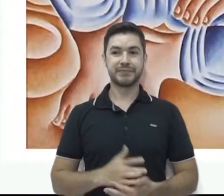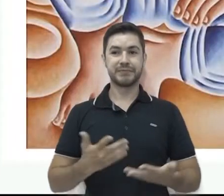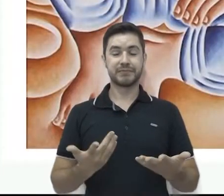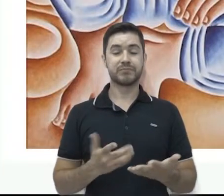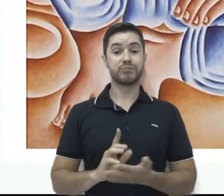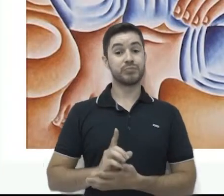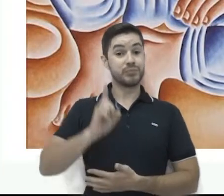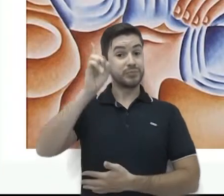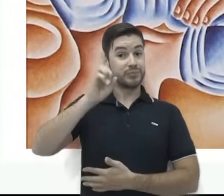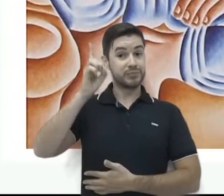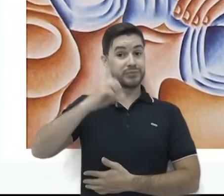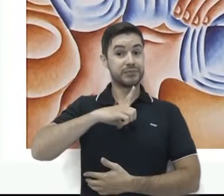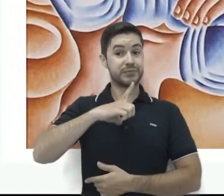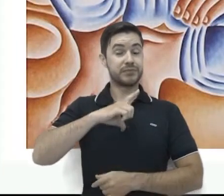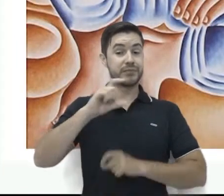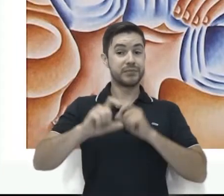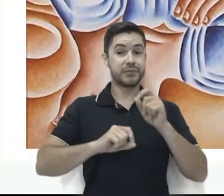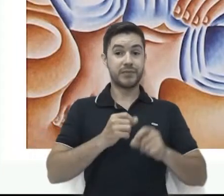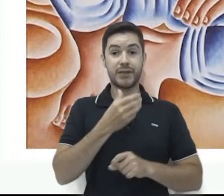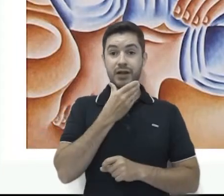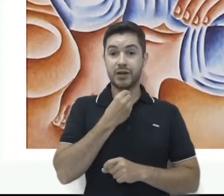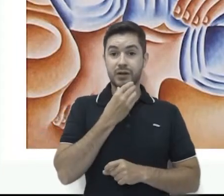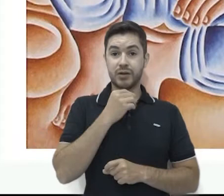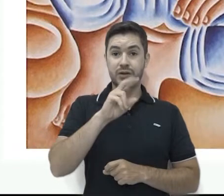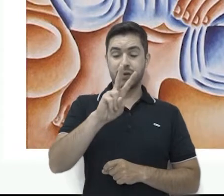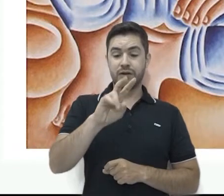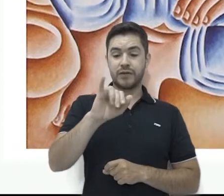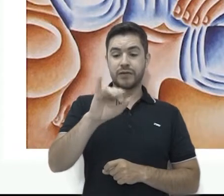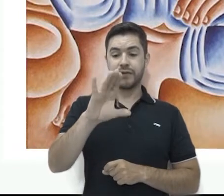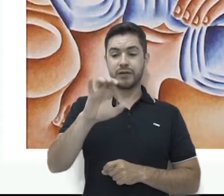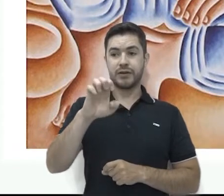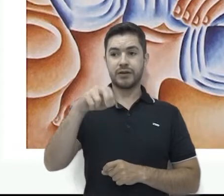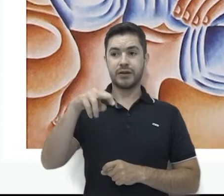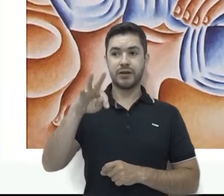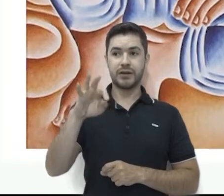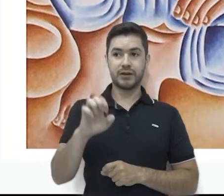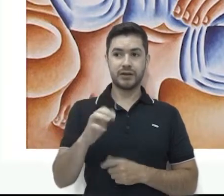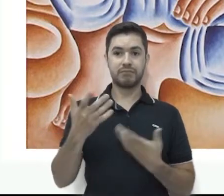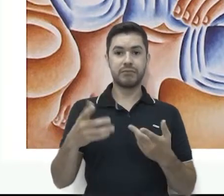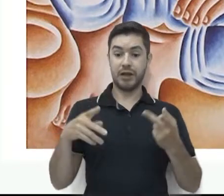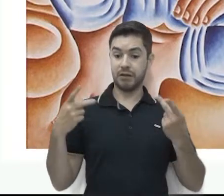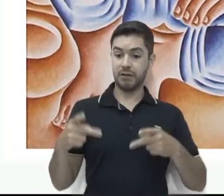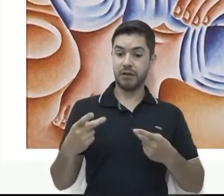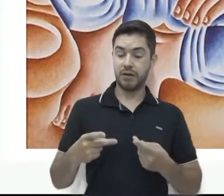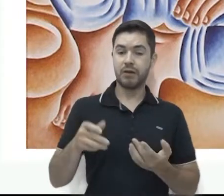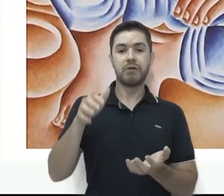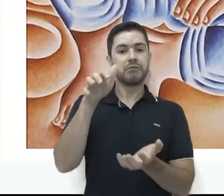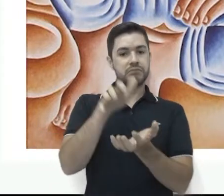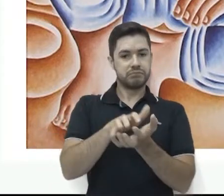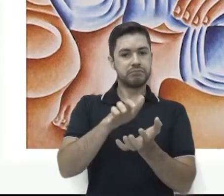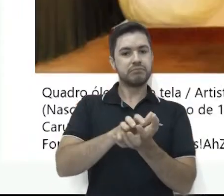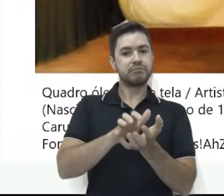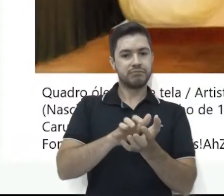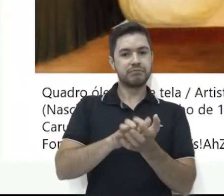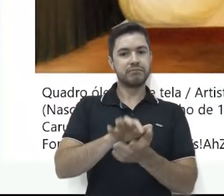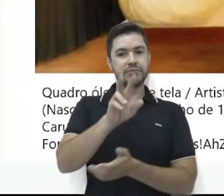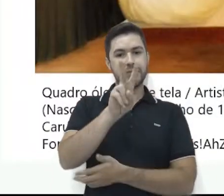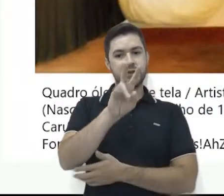Aqui nós temos a obra O Artesão, de Vicente do Rego Monteiro, e ele é de Pernambuco, um pintor